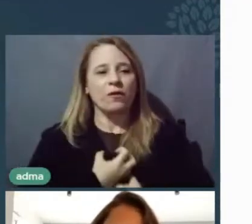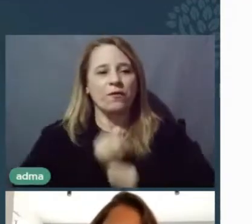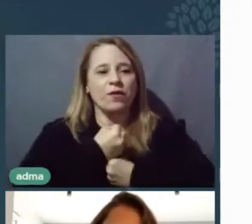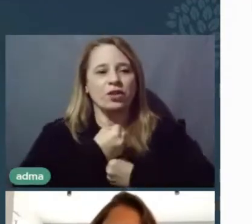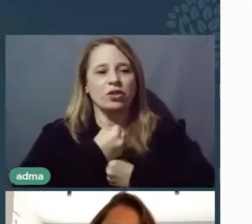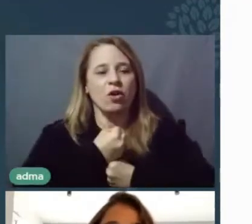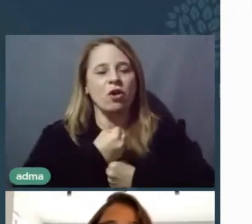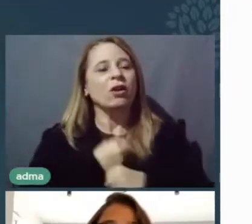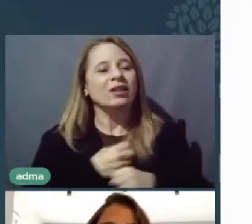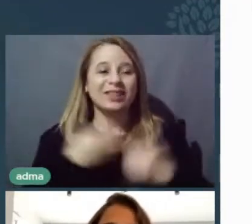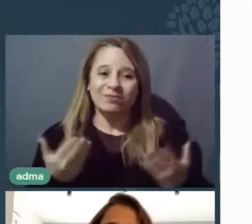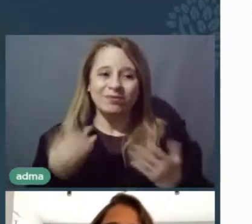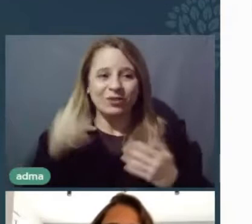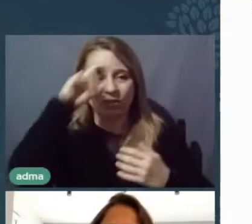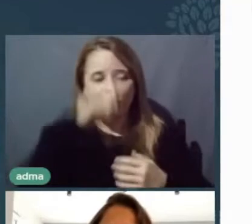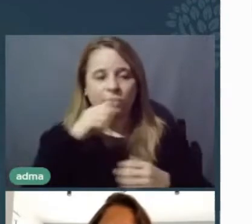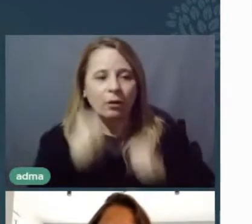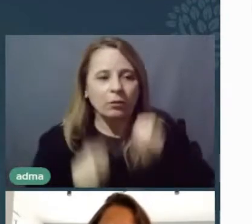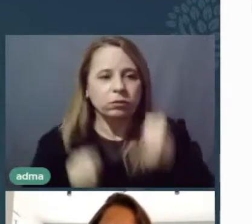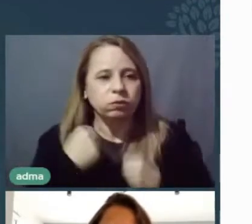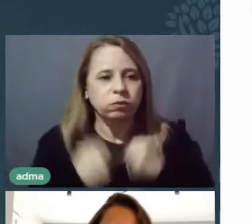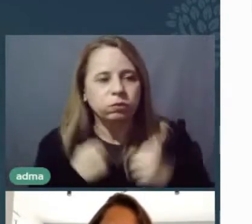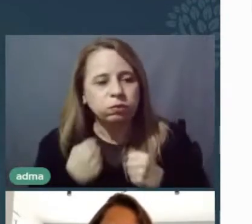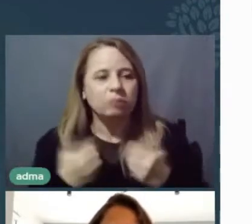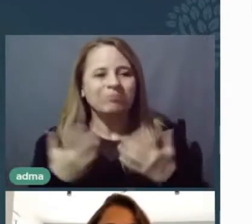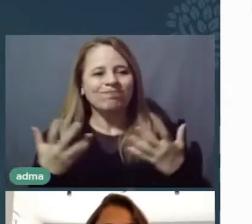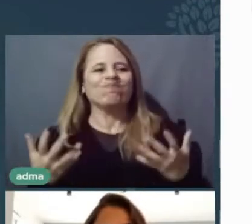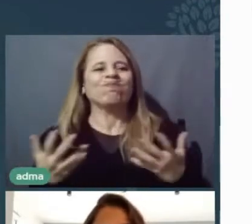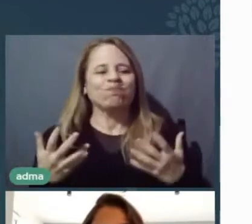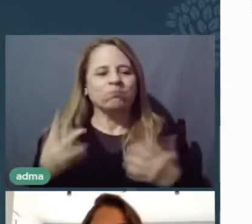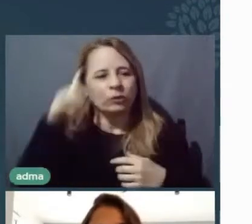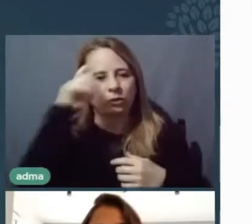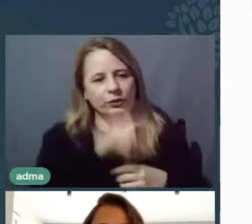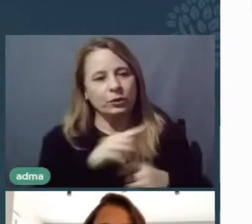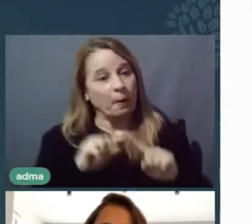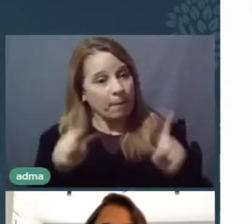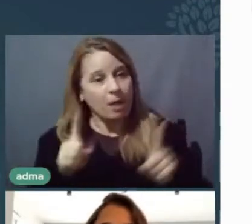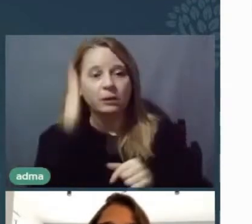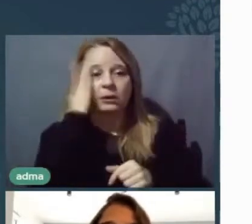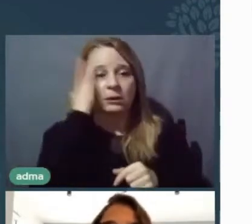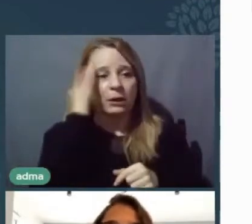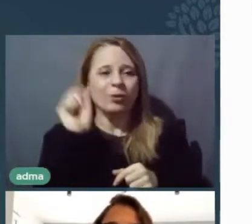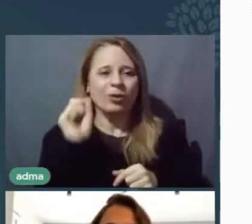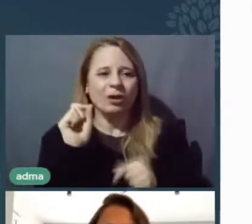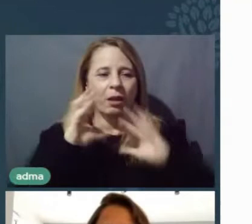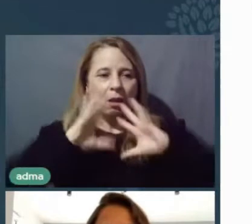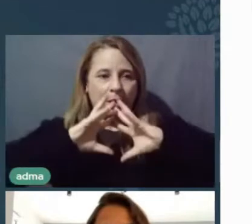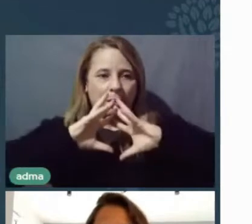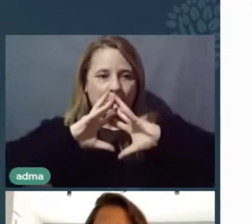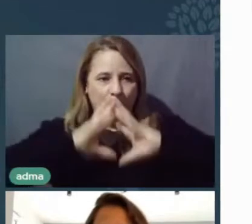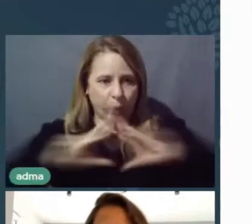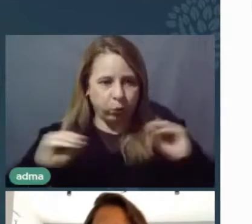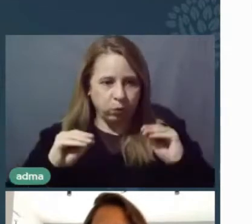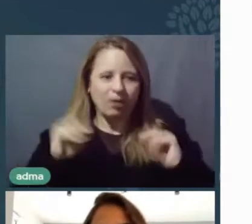mais estreita, ou seja, o exercício induziu esse broncoespasmo. Mas nós sabemos que não há uma melhora